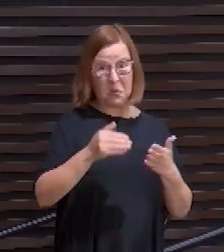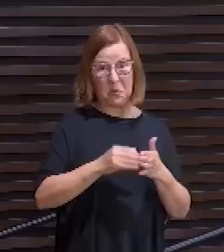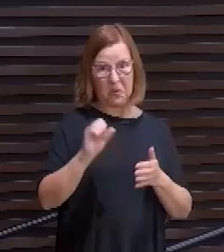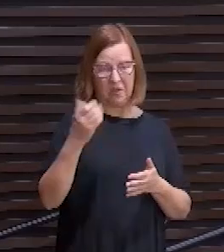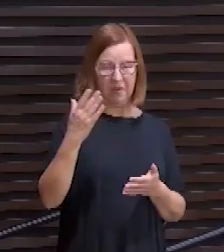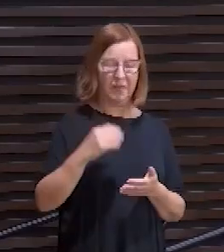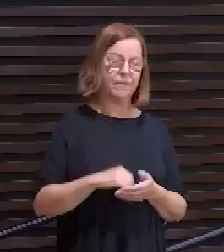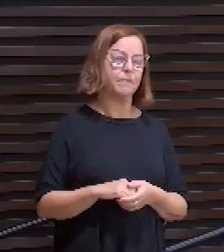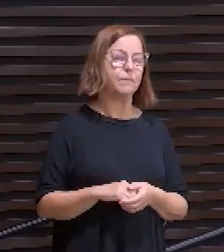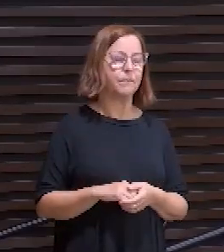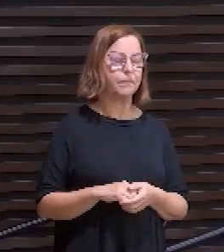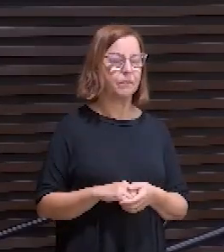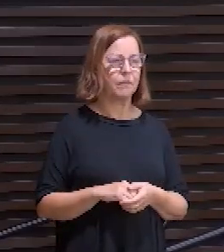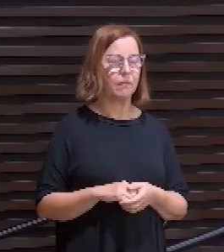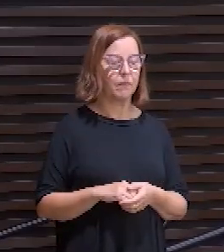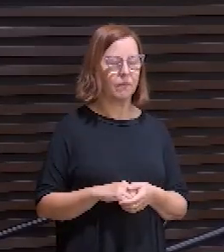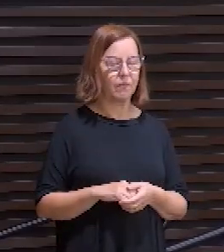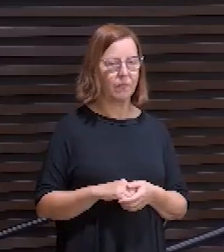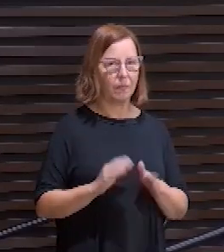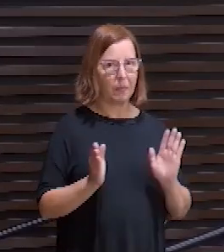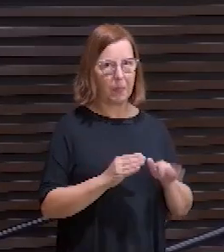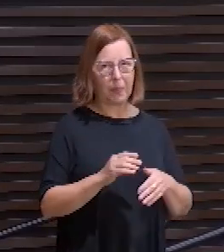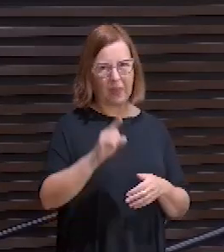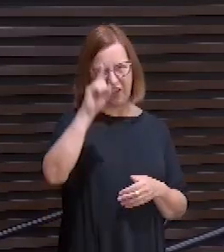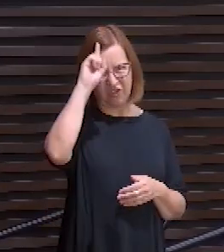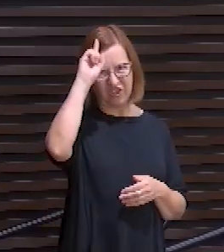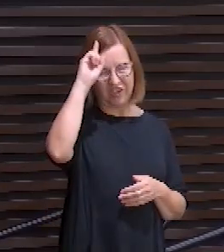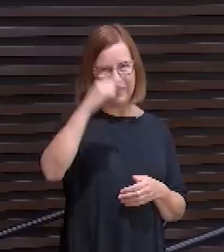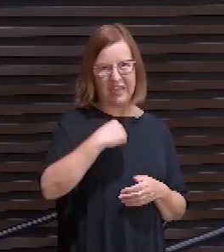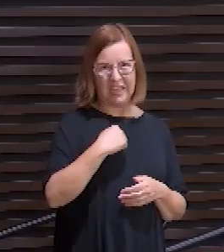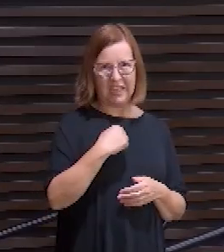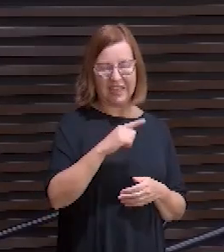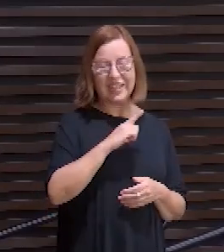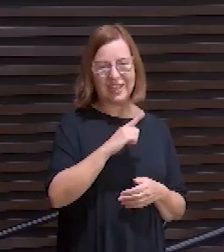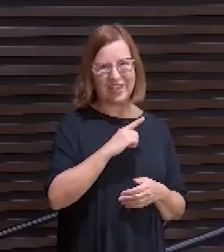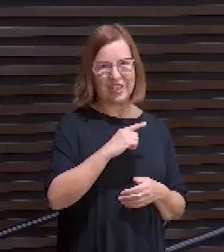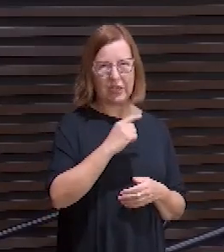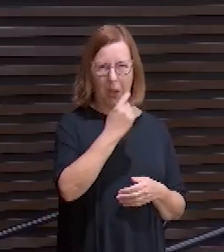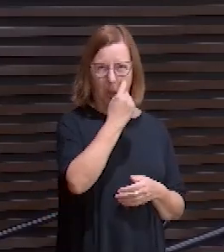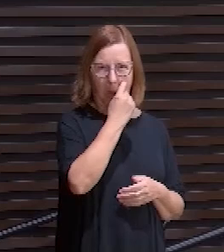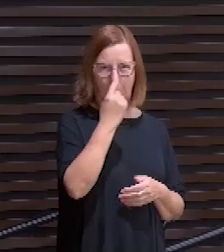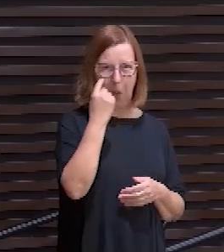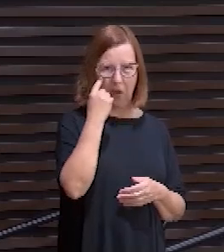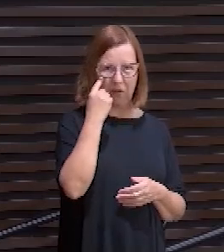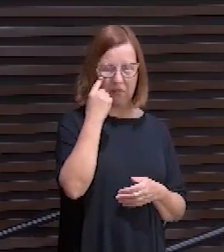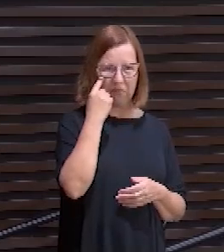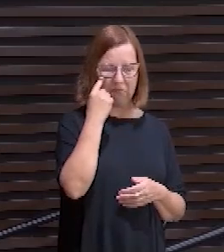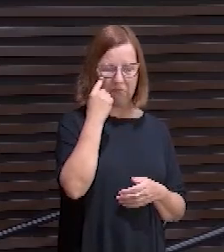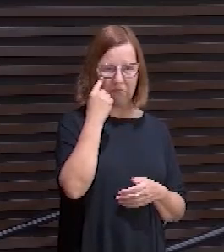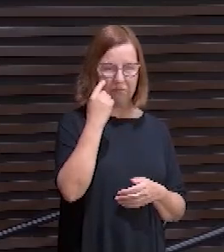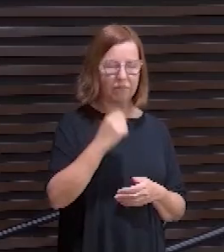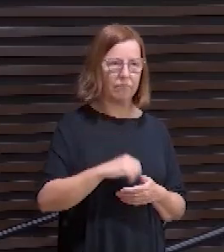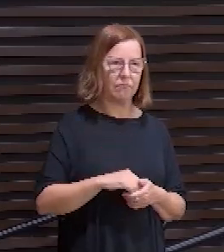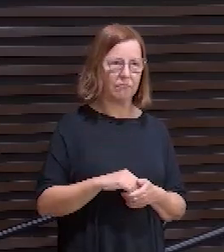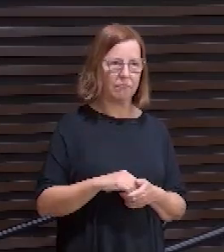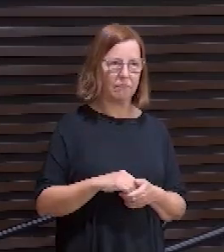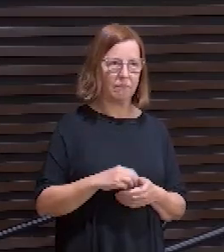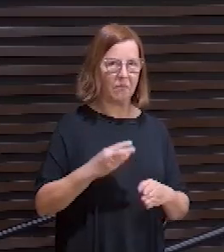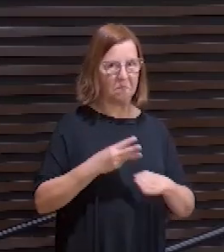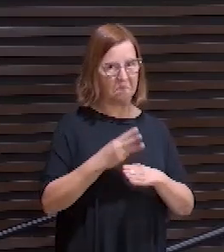Um chifre que tinha olhos. WhatsApp.